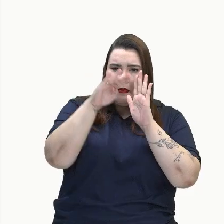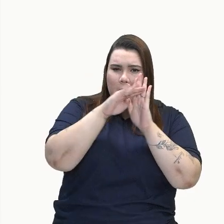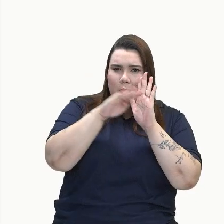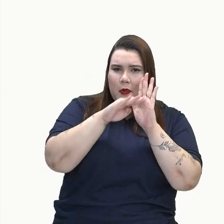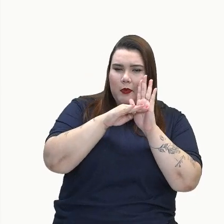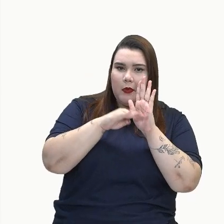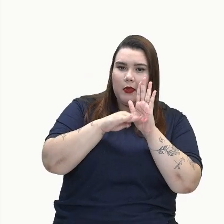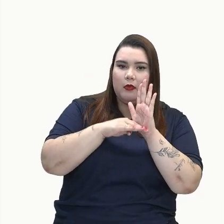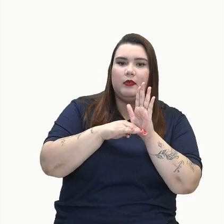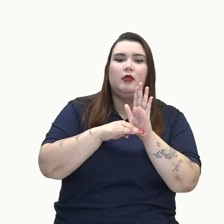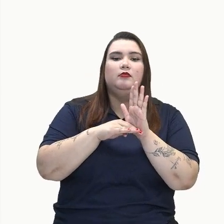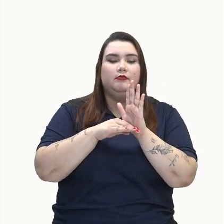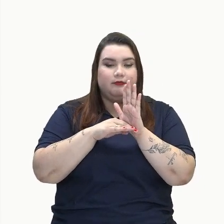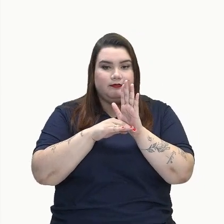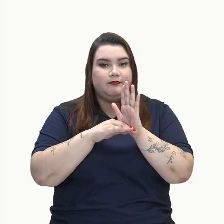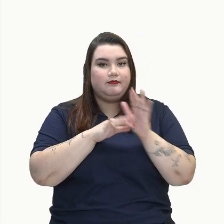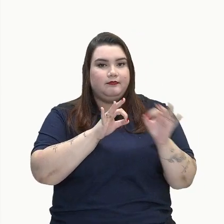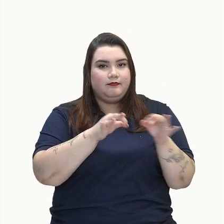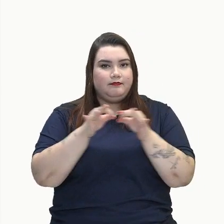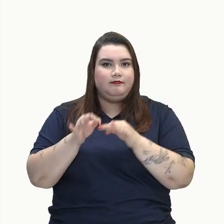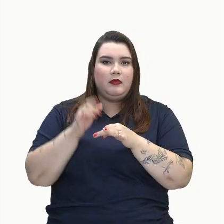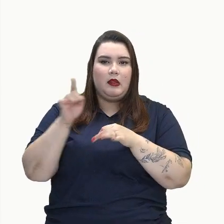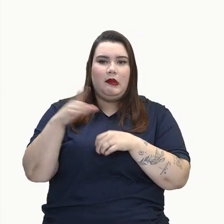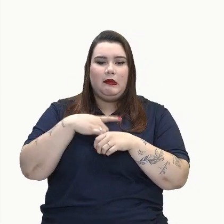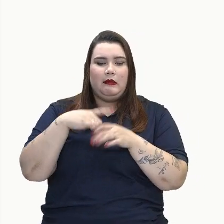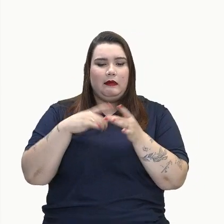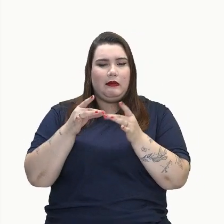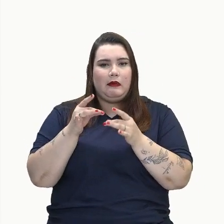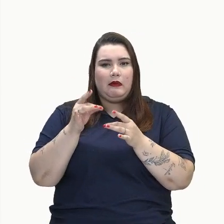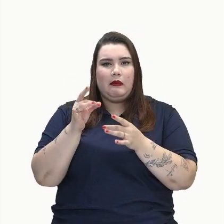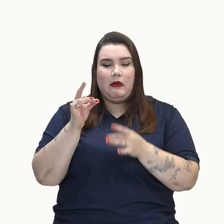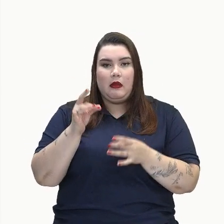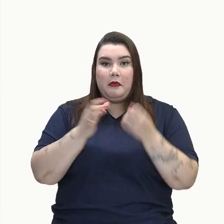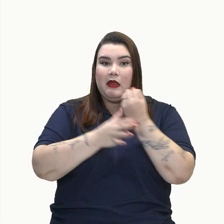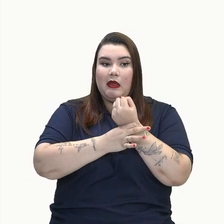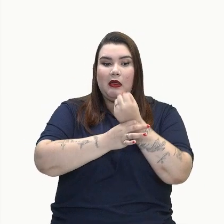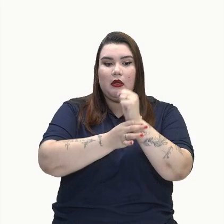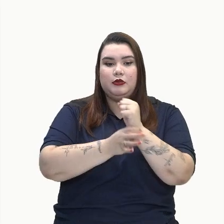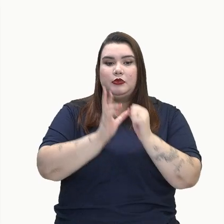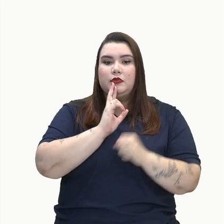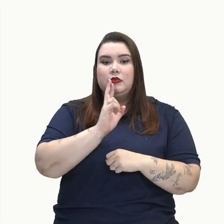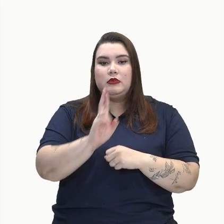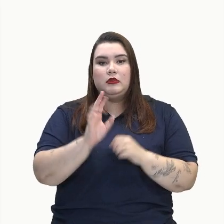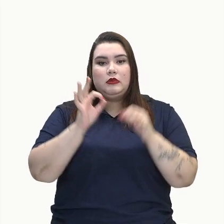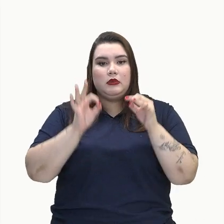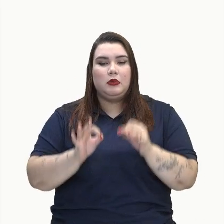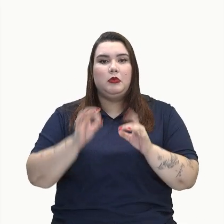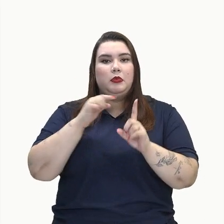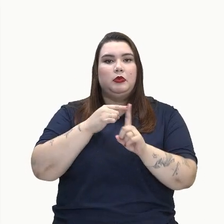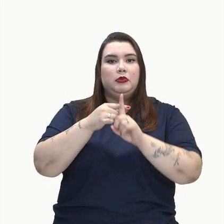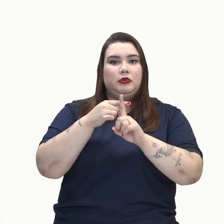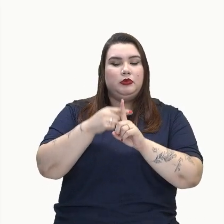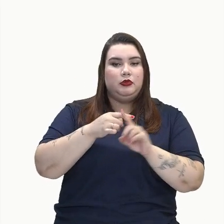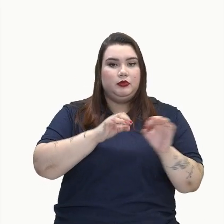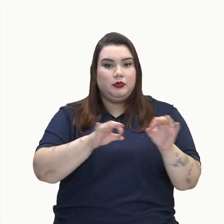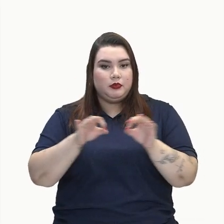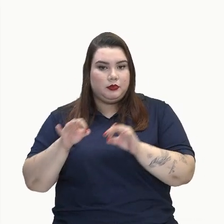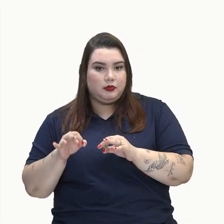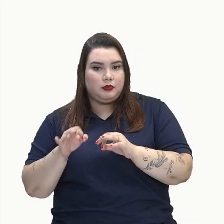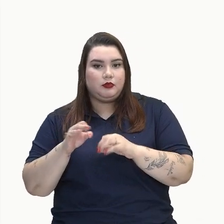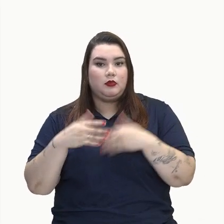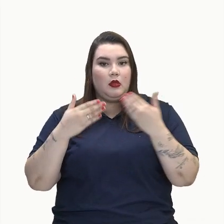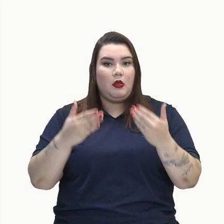ou seja, o cruzamento delas para garantir que os resultados fossem devidos aos seus experimentos. Então,